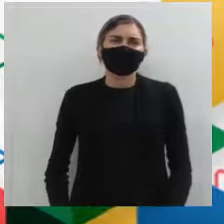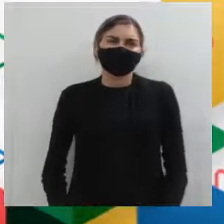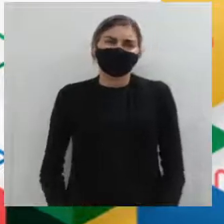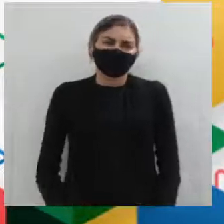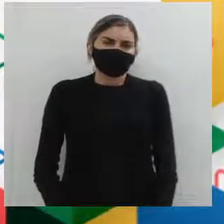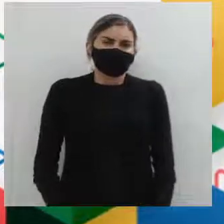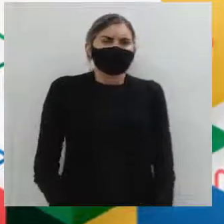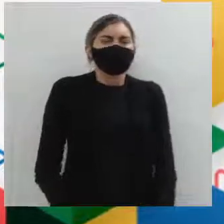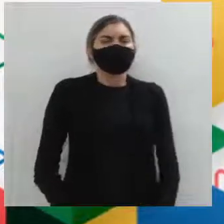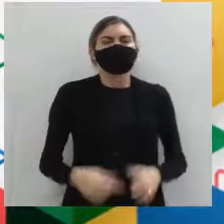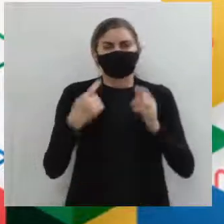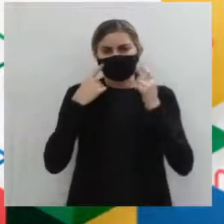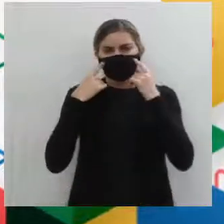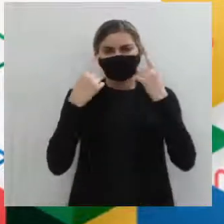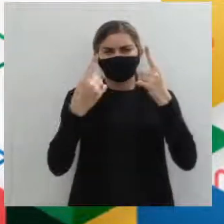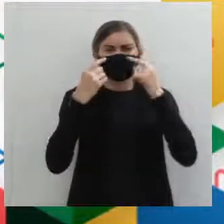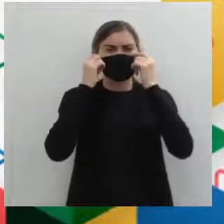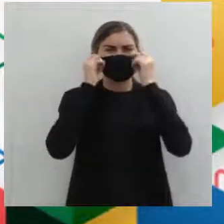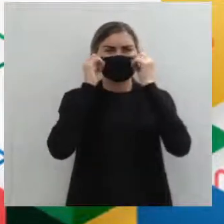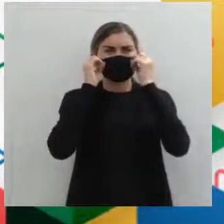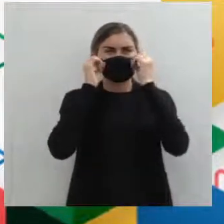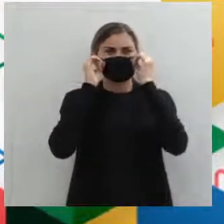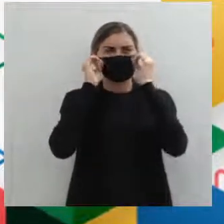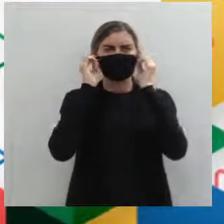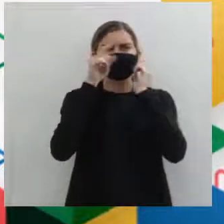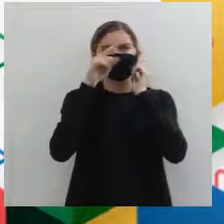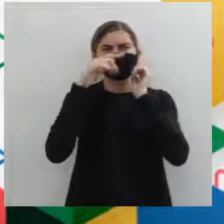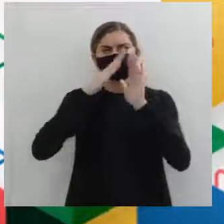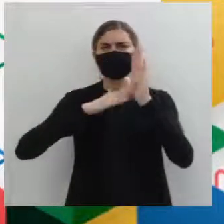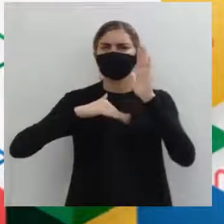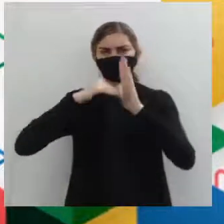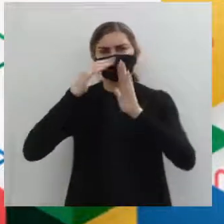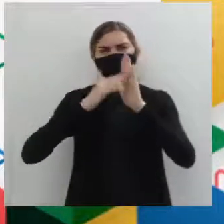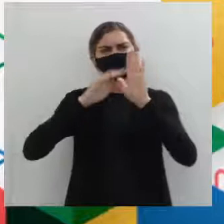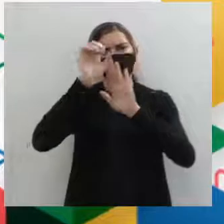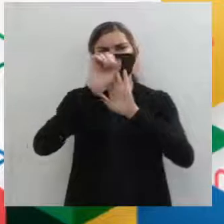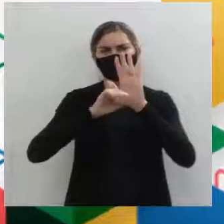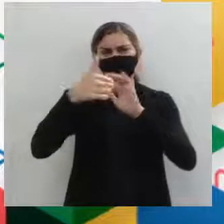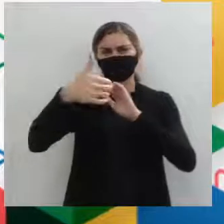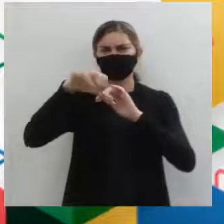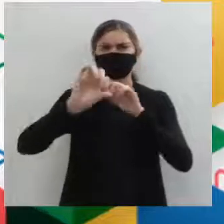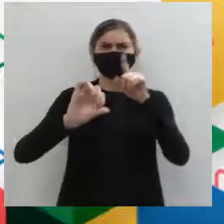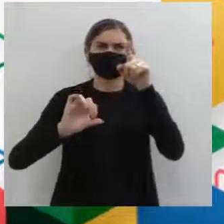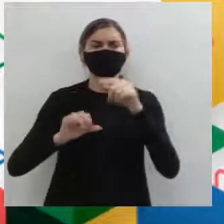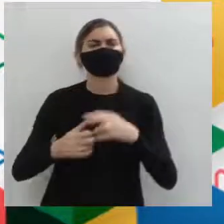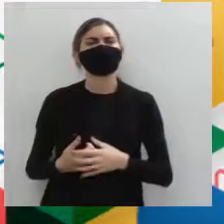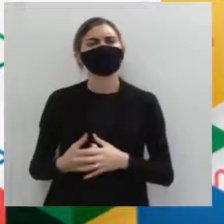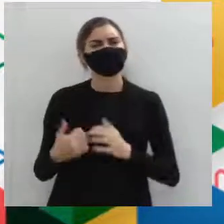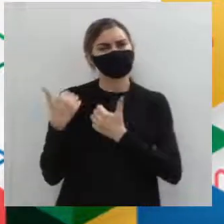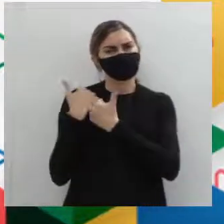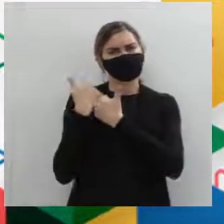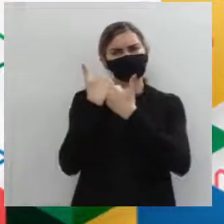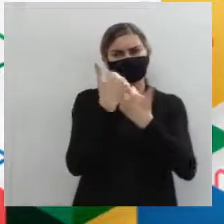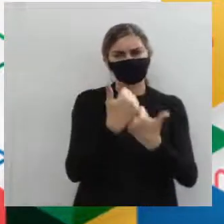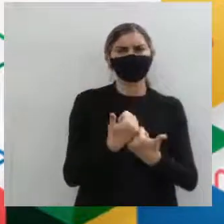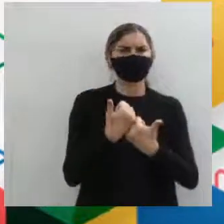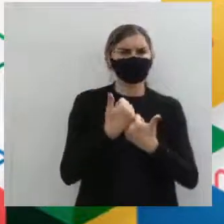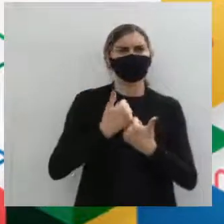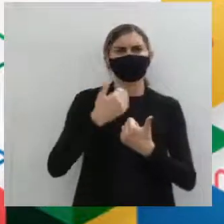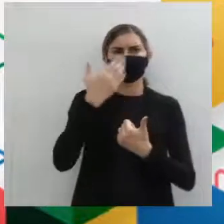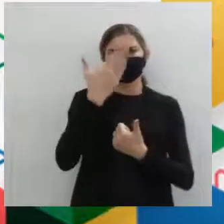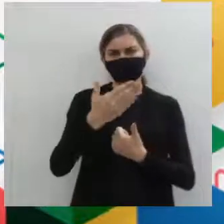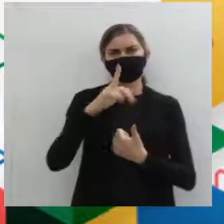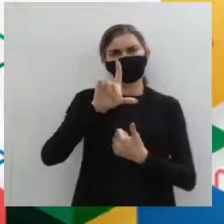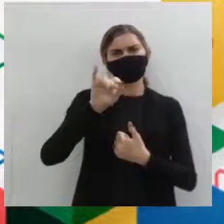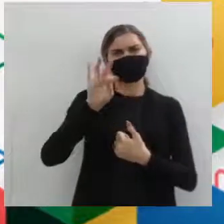pessoal, por favor. Essa pintura do século XIX, ela representa Martinho